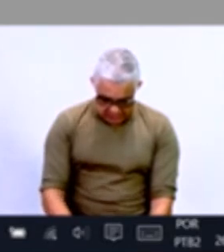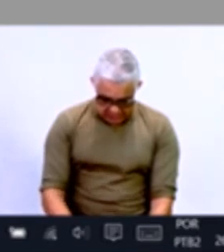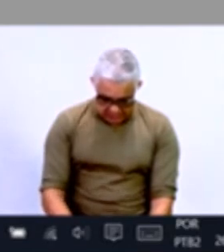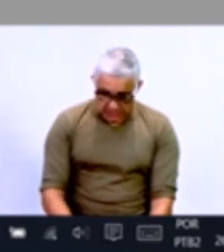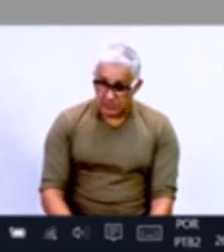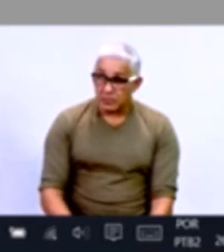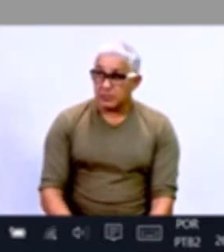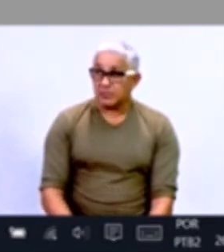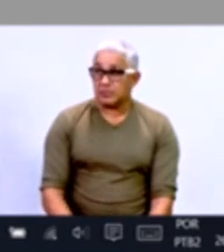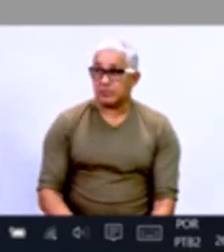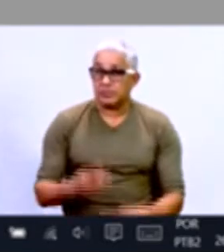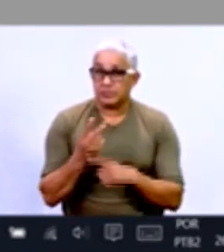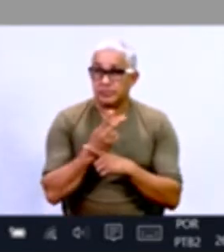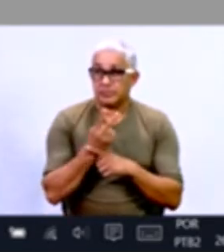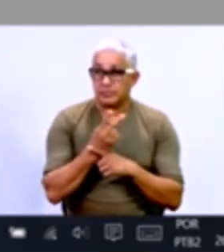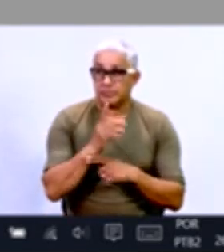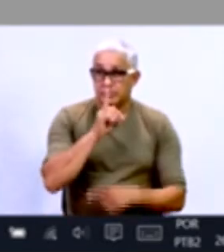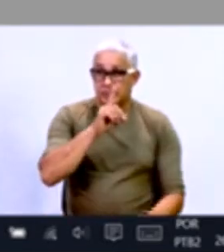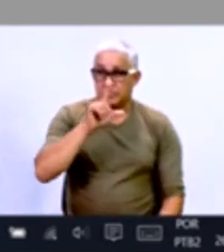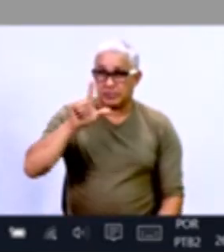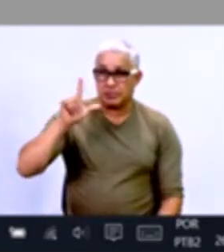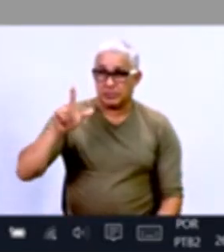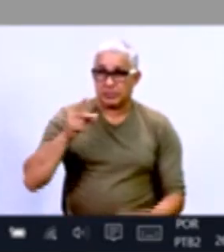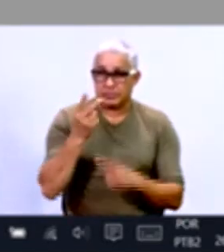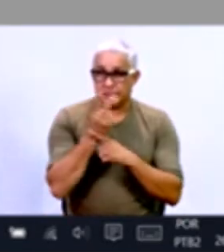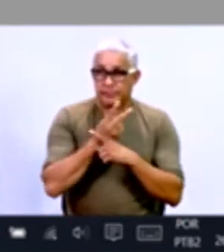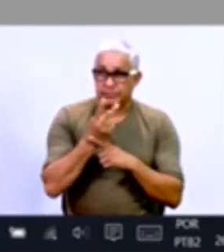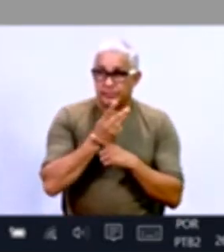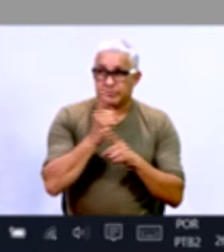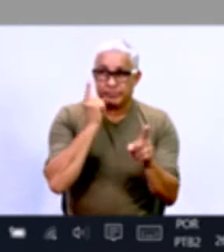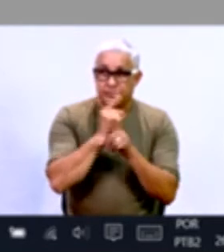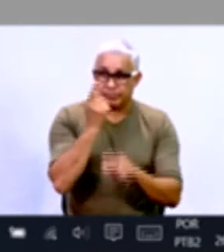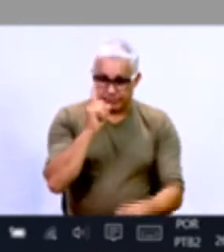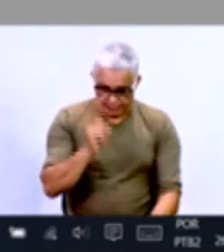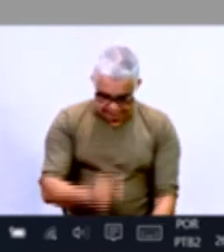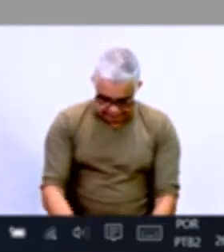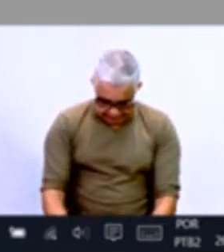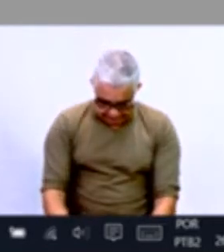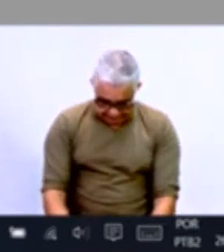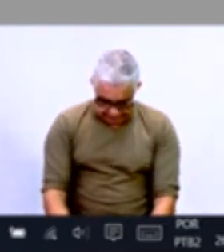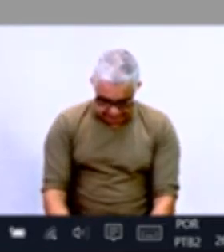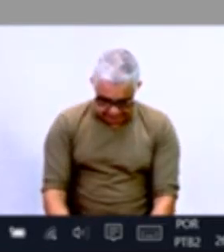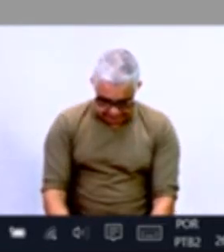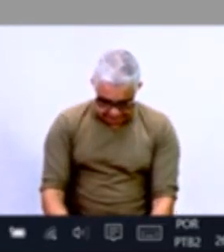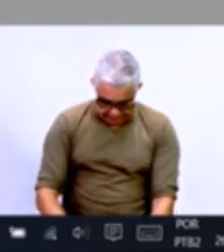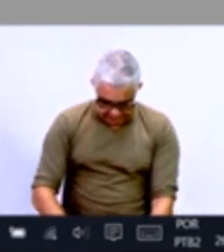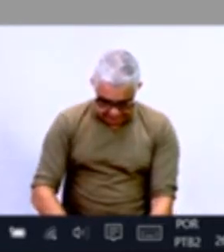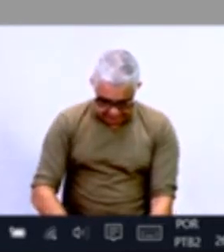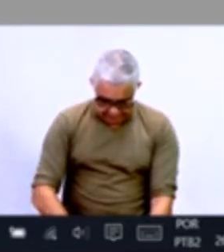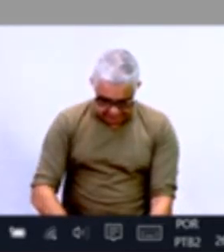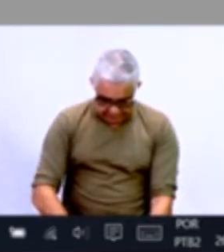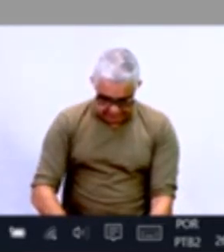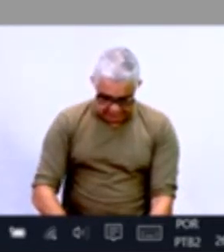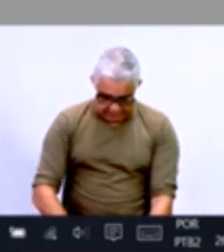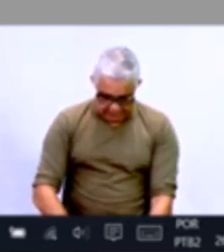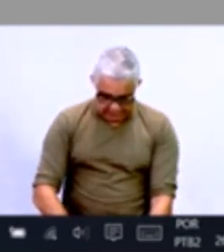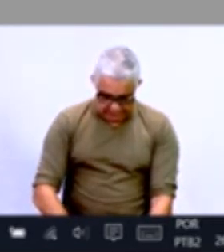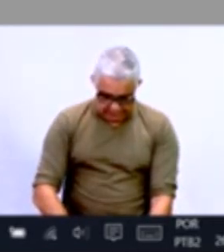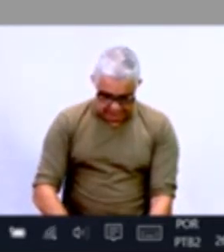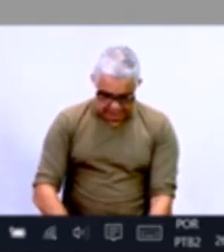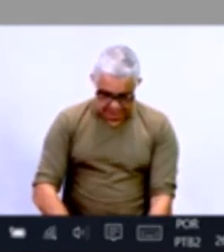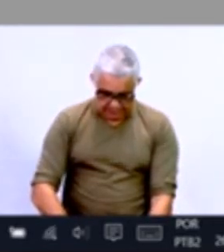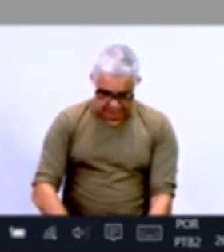Ele não está achando a DLL para converter nesse formato MP3. Então vamos salvar aqui no formato